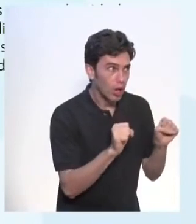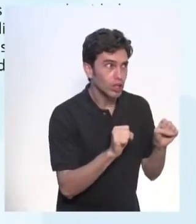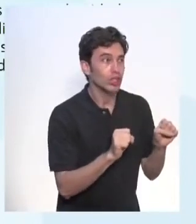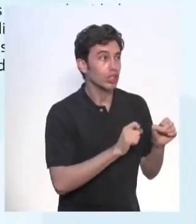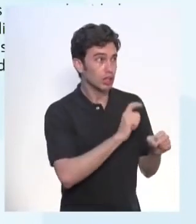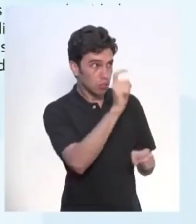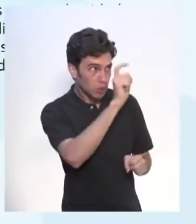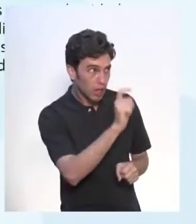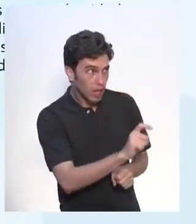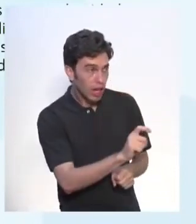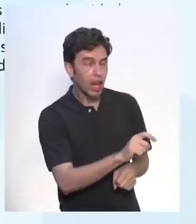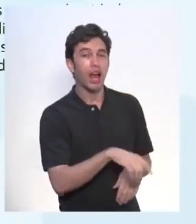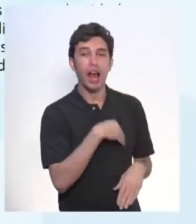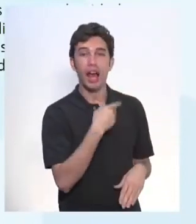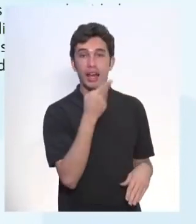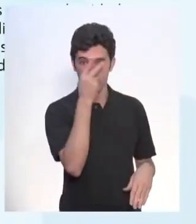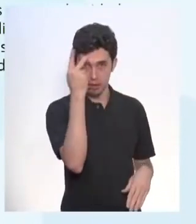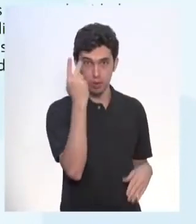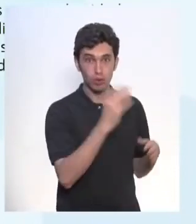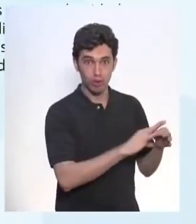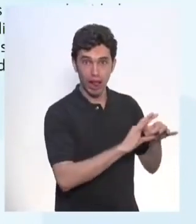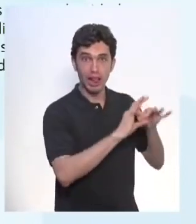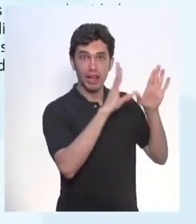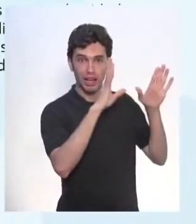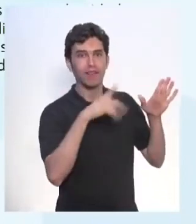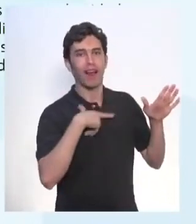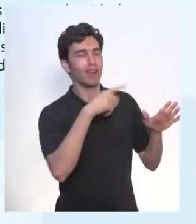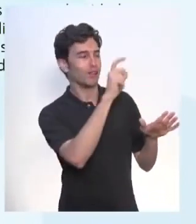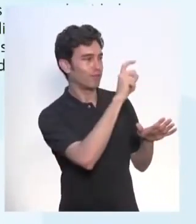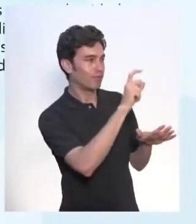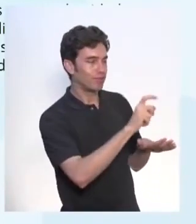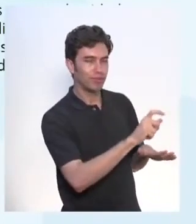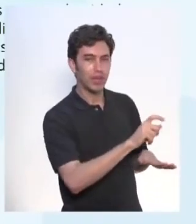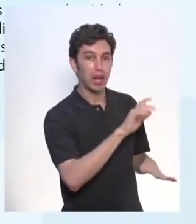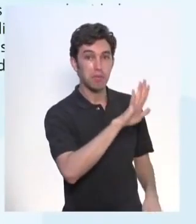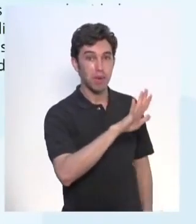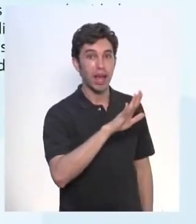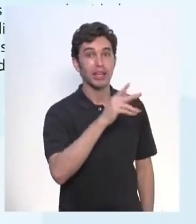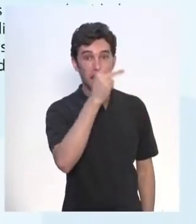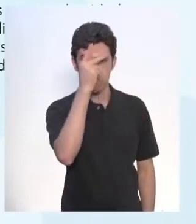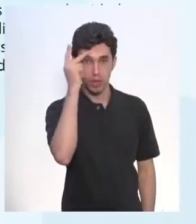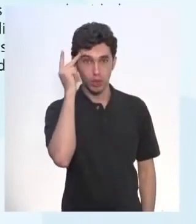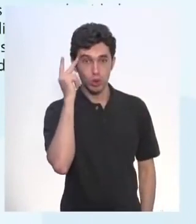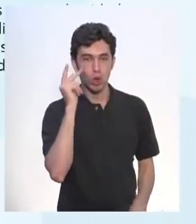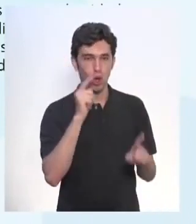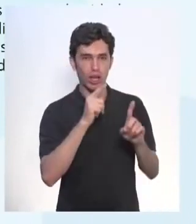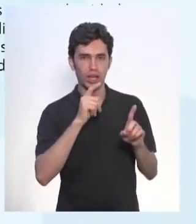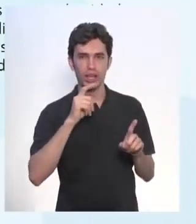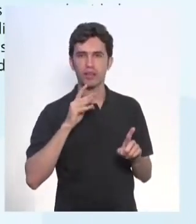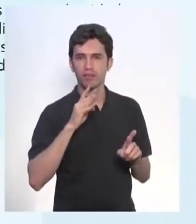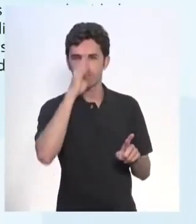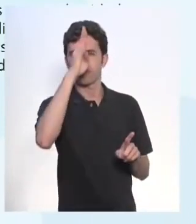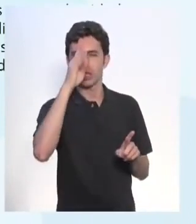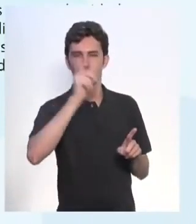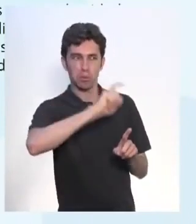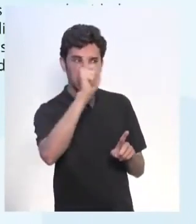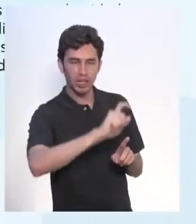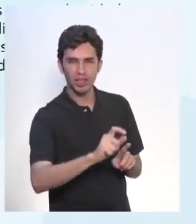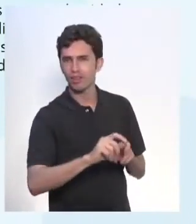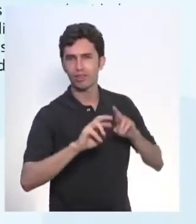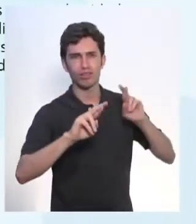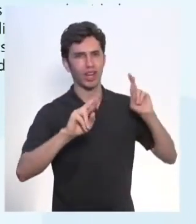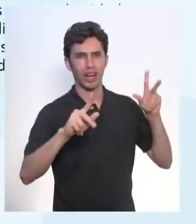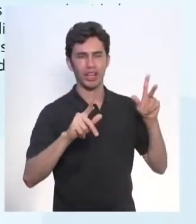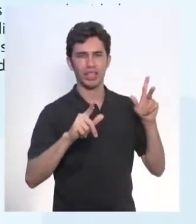ele pode realizar ali uma intervenção urbana. O pichador, não. Ele vai na calada da noite, ele escala prédios, ele suja, né,